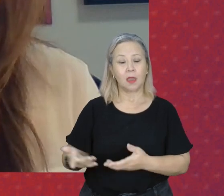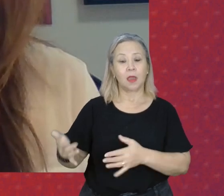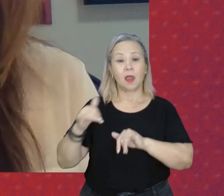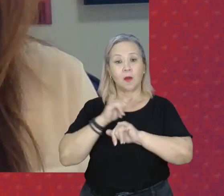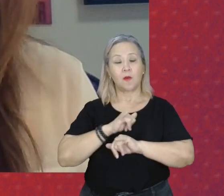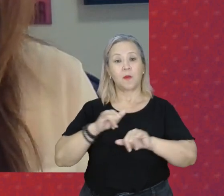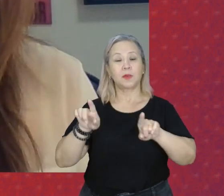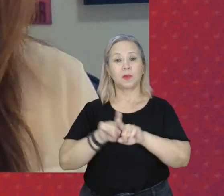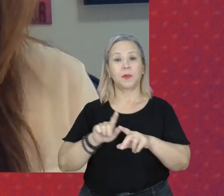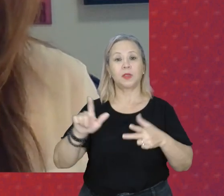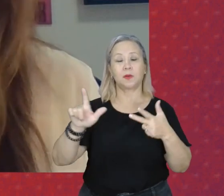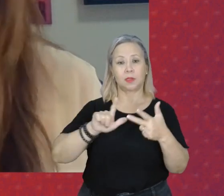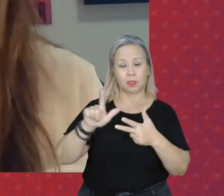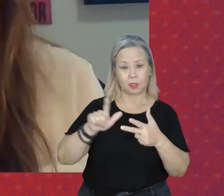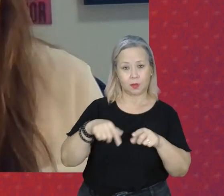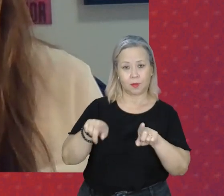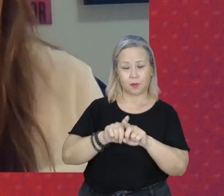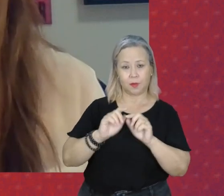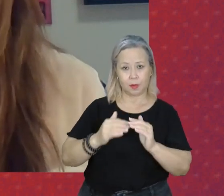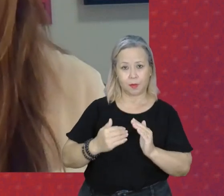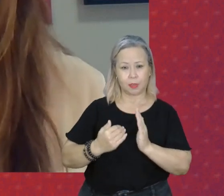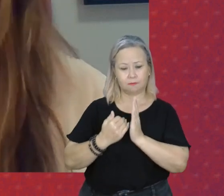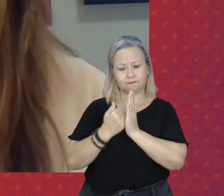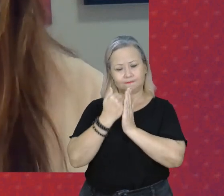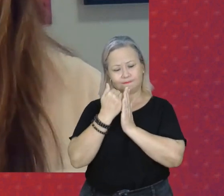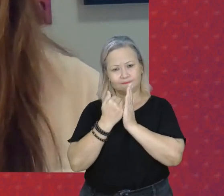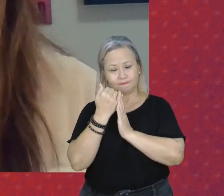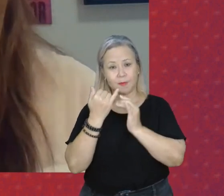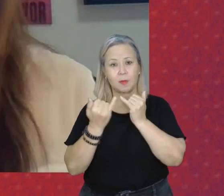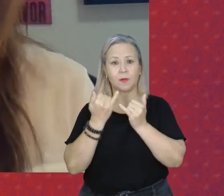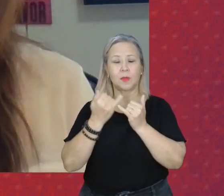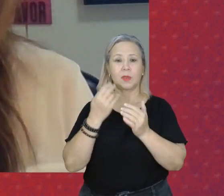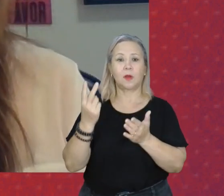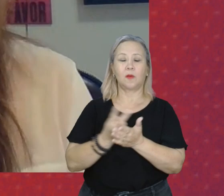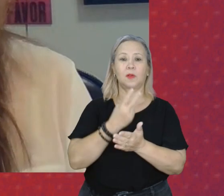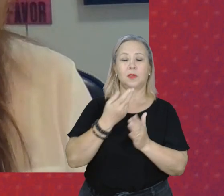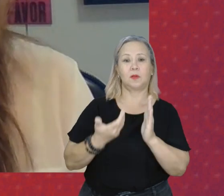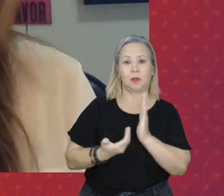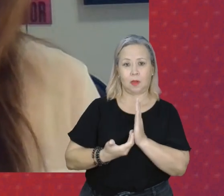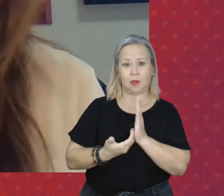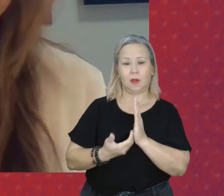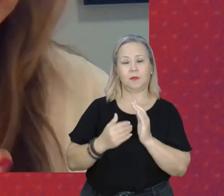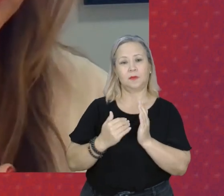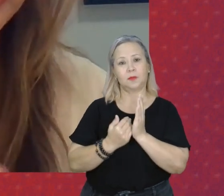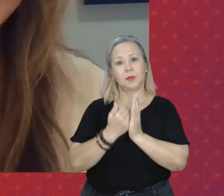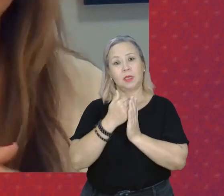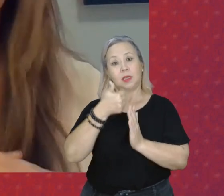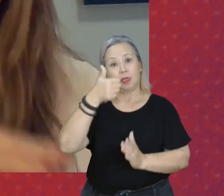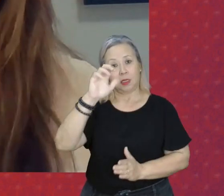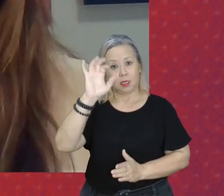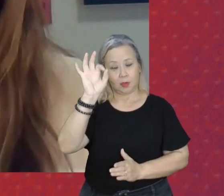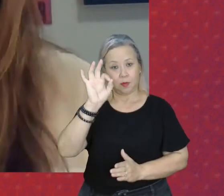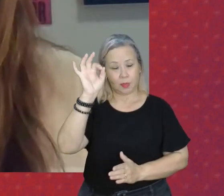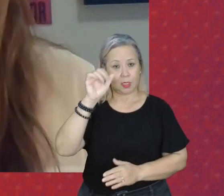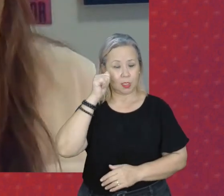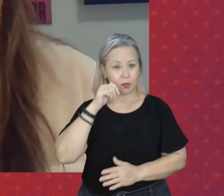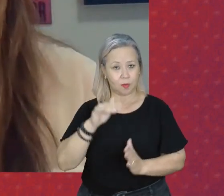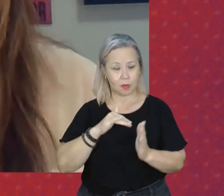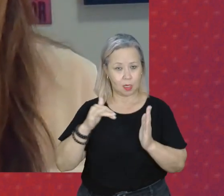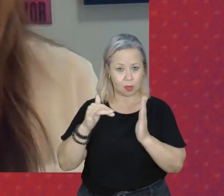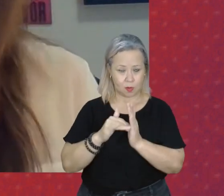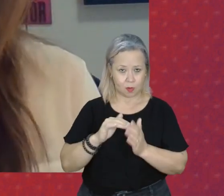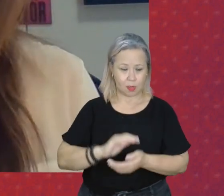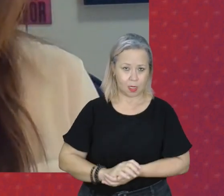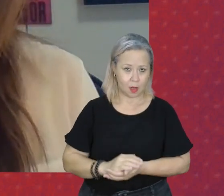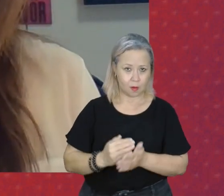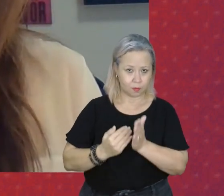Assembleias Legislativas, né? A gente subiu, muito parecido com o que aconteceu na Câmara Federal, a gente subiu de 15% de mulheres no total,